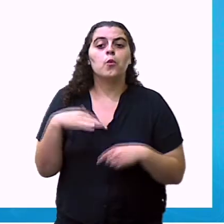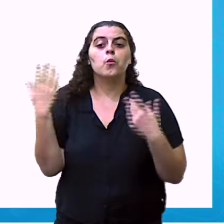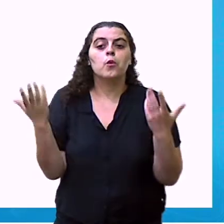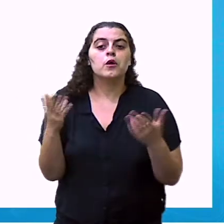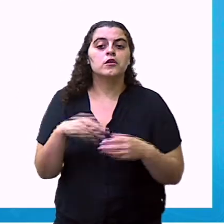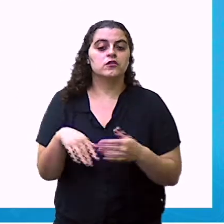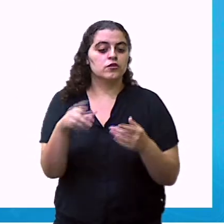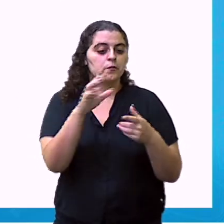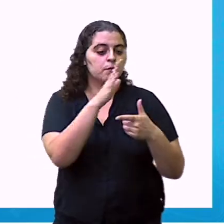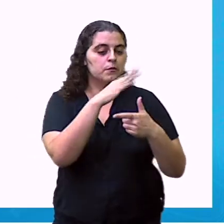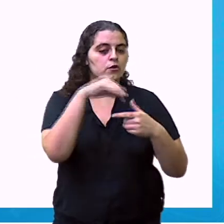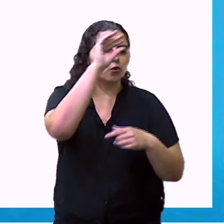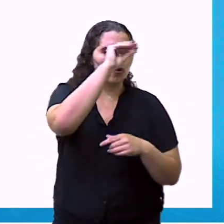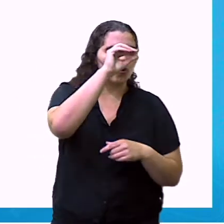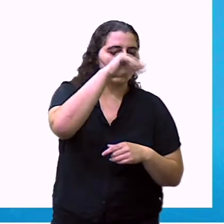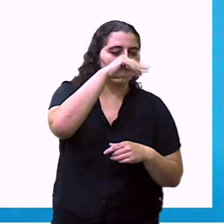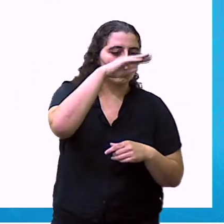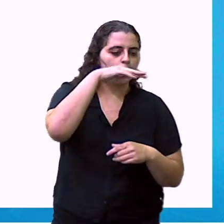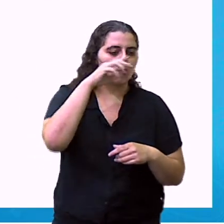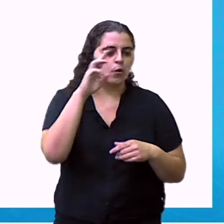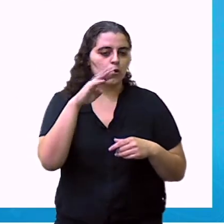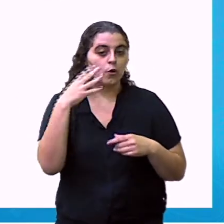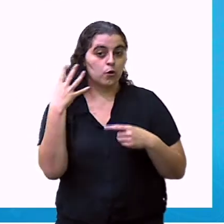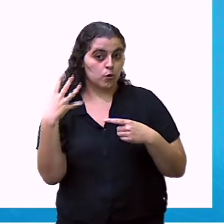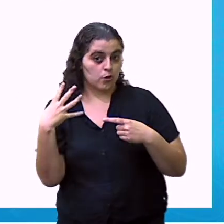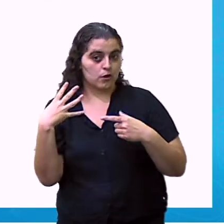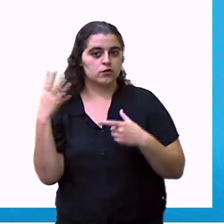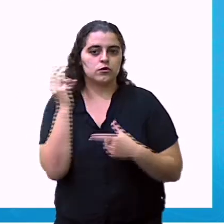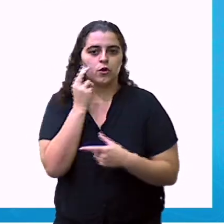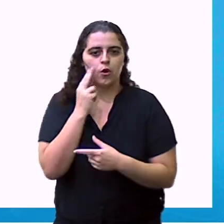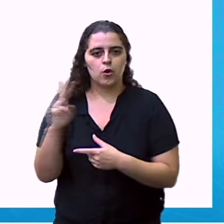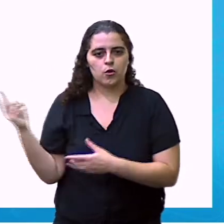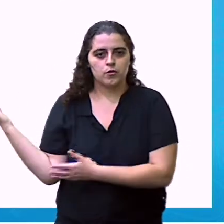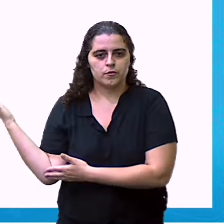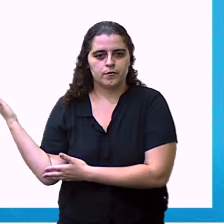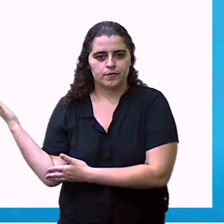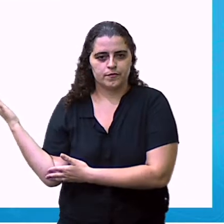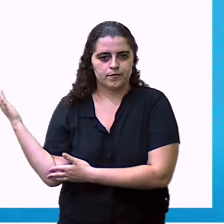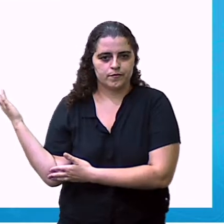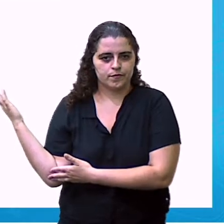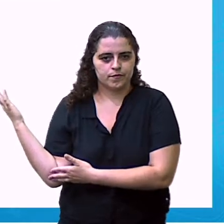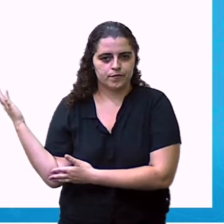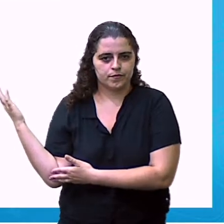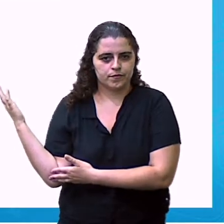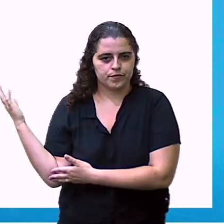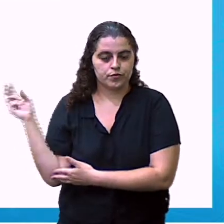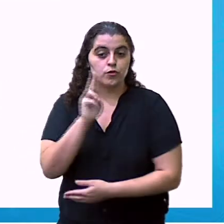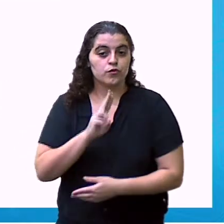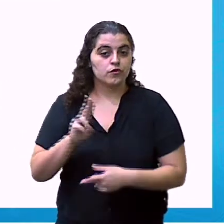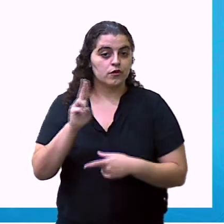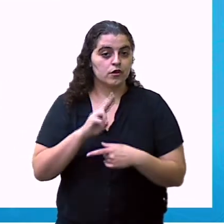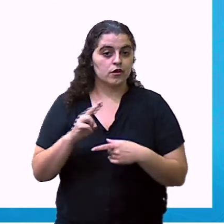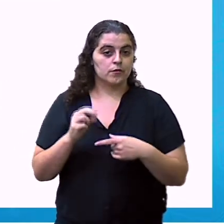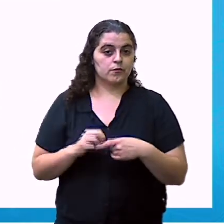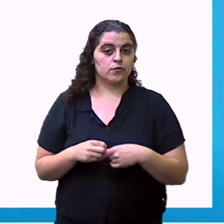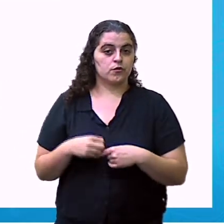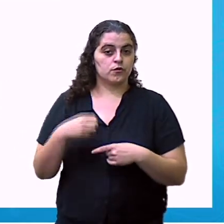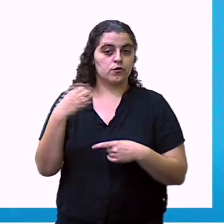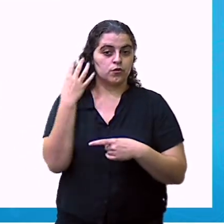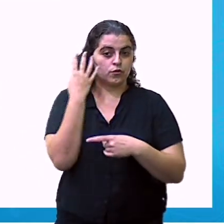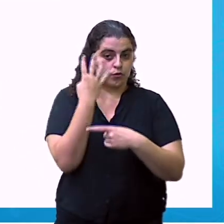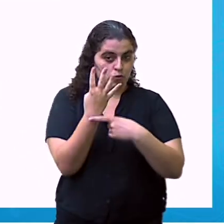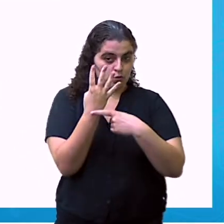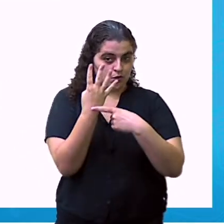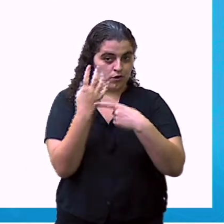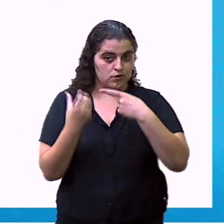sua totalidade, fracionamos o círculo em 6 partes e utilizamos